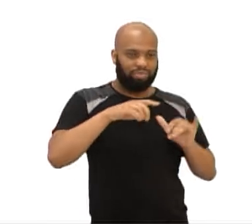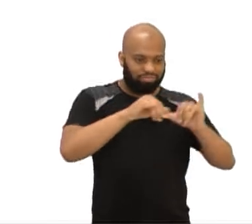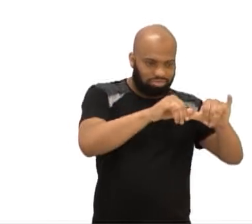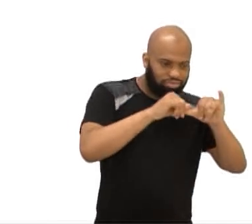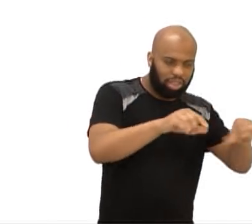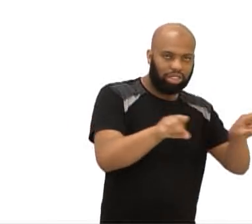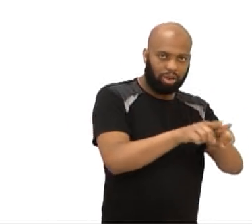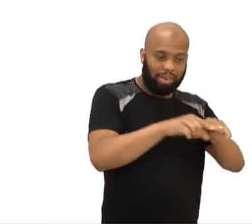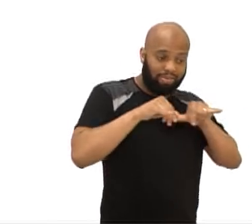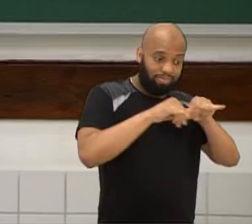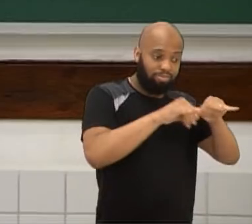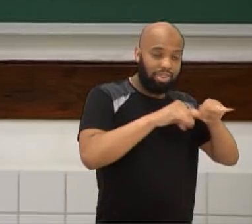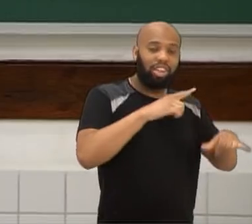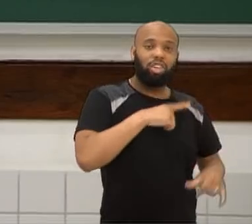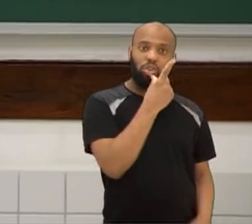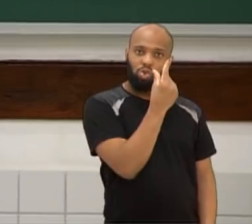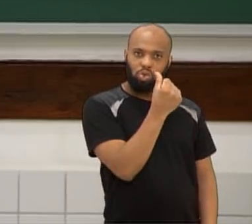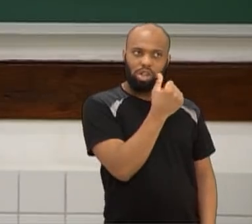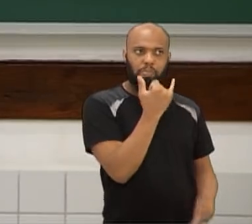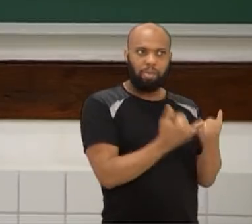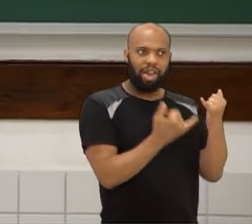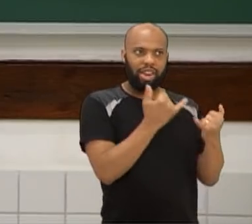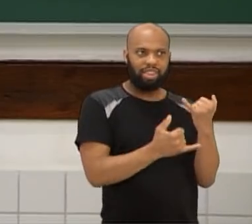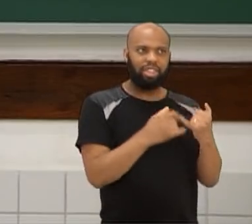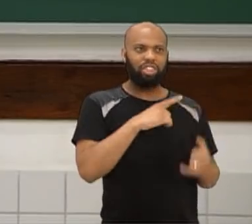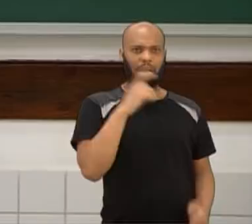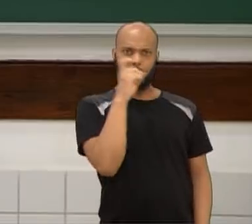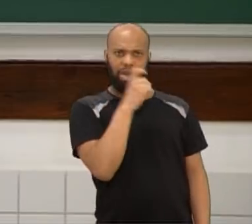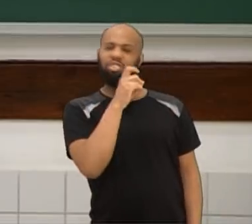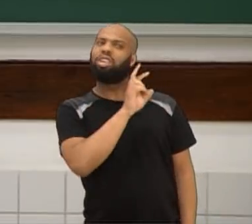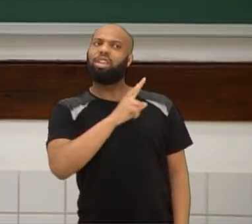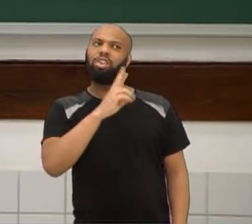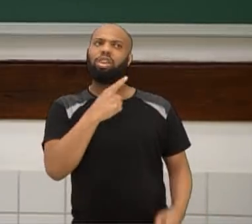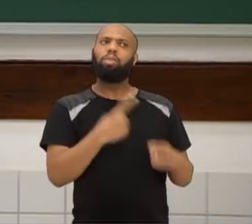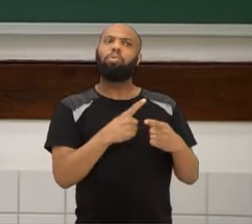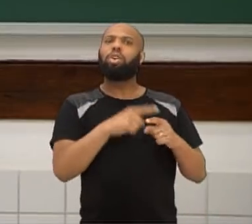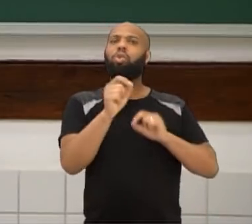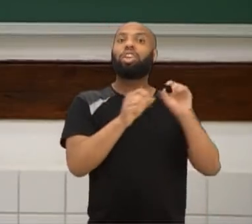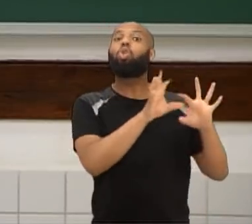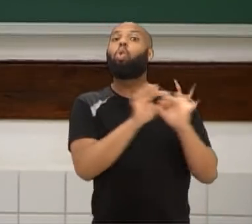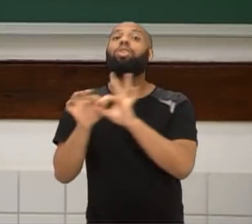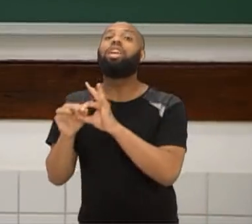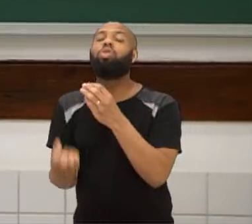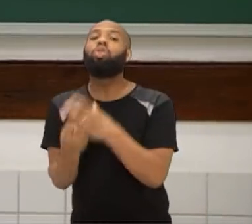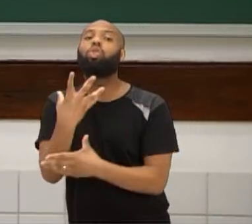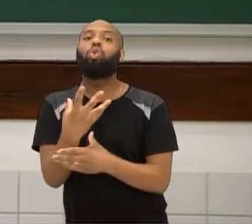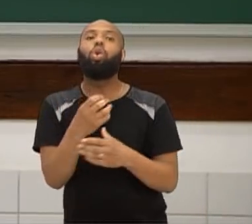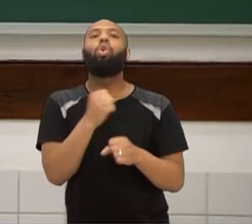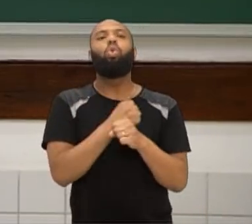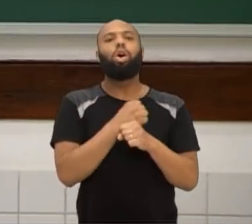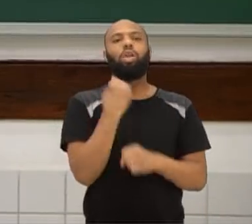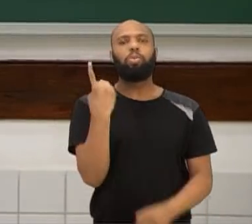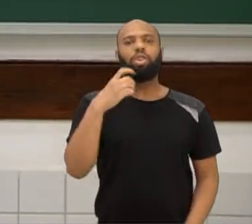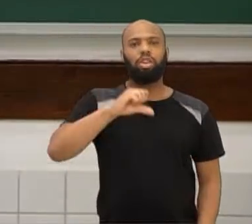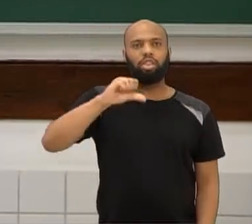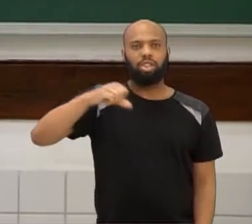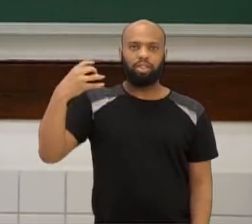supermercado? Aqueles preços que pareciam assim ser mentirosos? Mas não. Qual era o contexto de produção? O ano lá